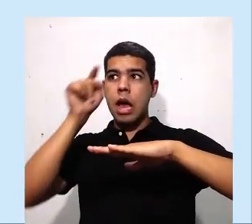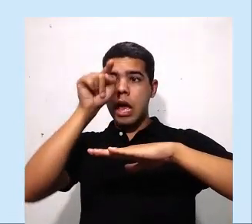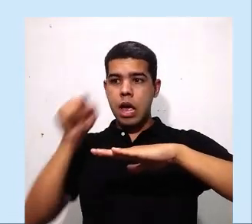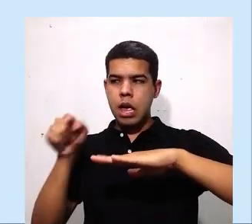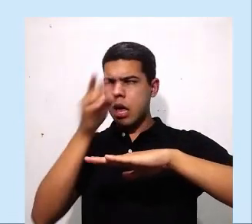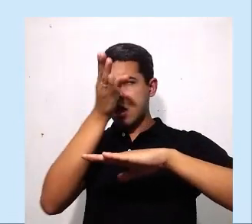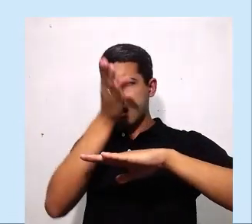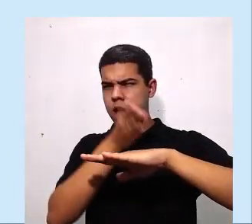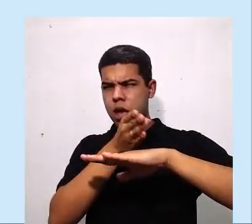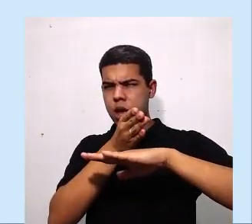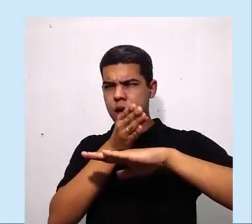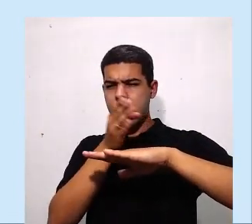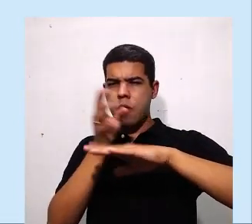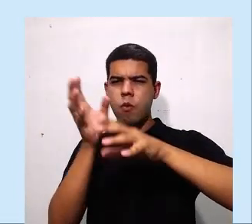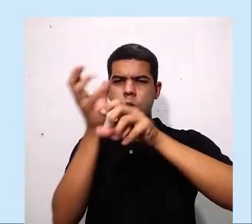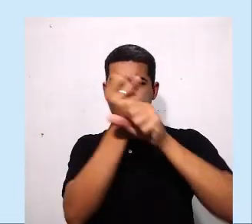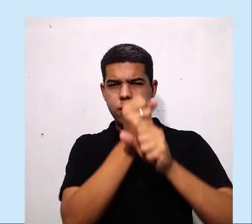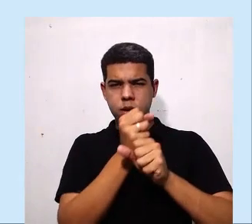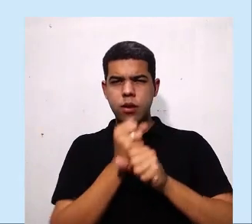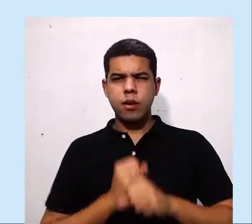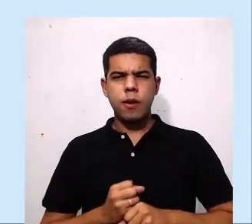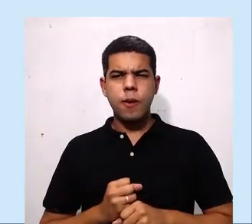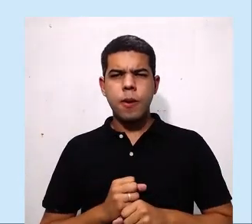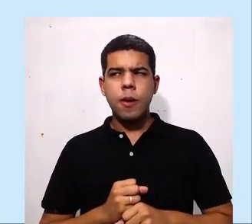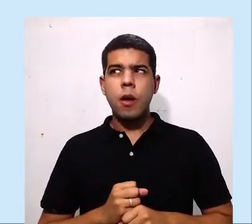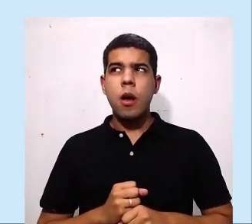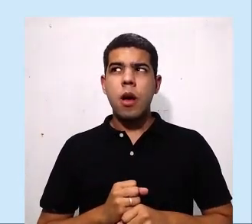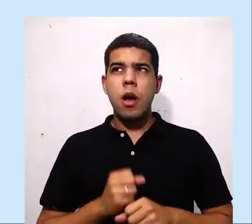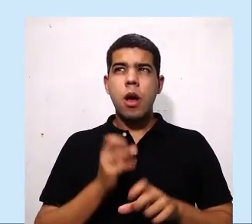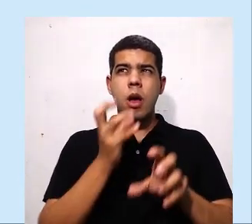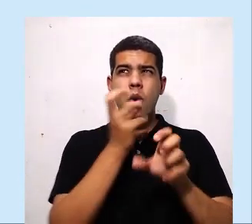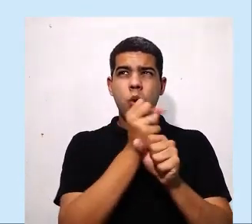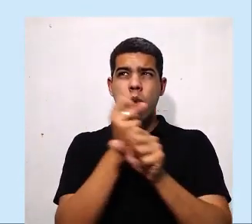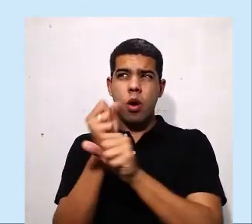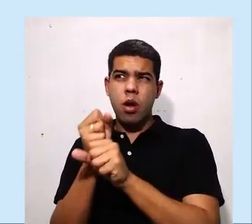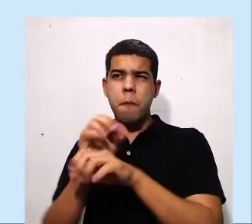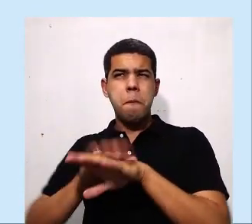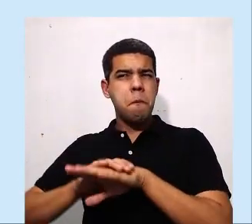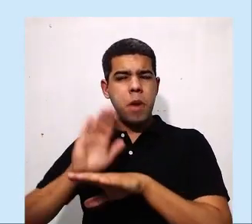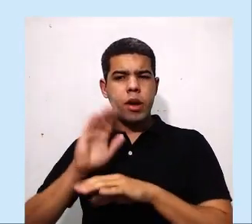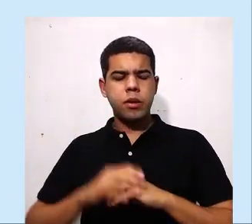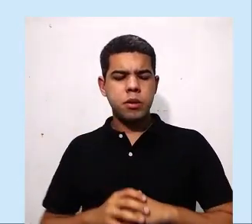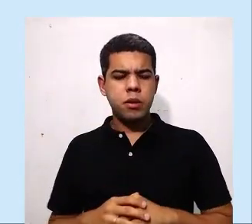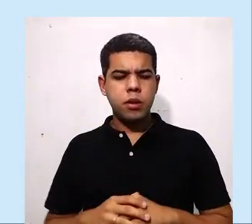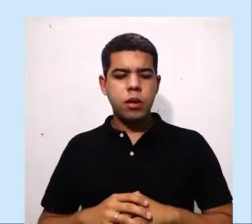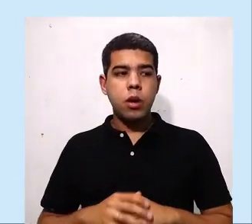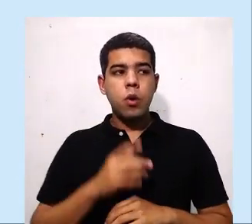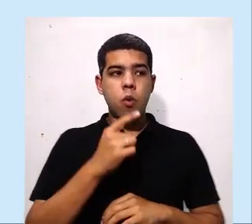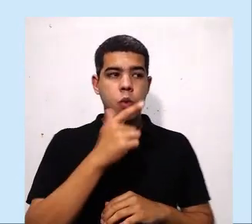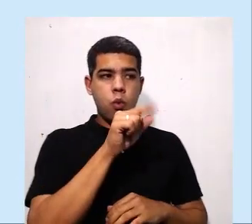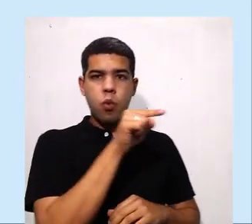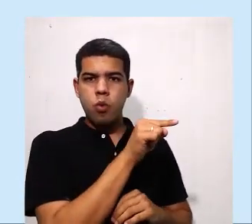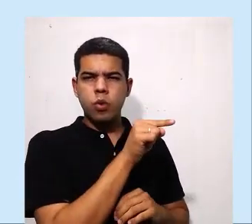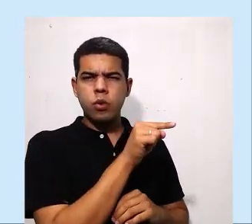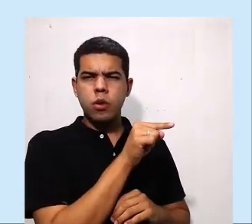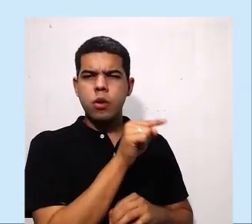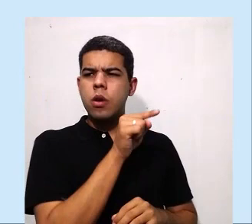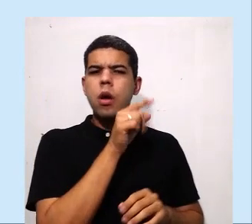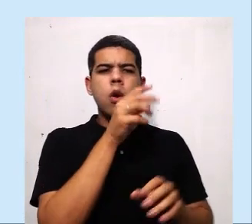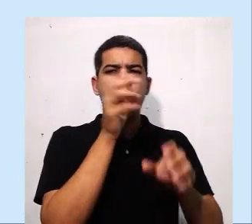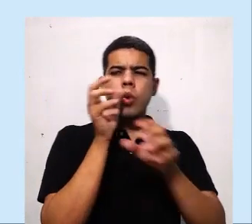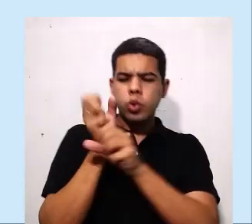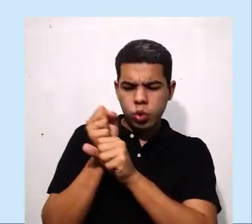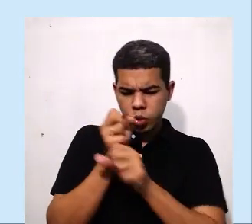Beleza. Essa soma deu maior do que esse. Pego o outro lado, somo com os outros dois. A soma deu maior do que